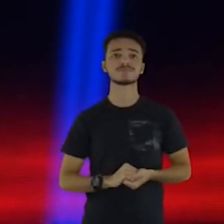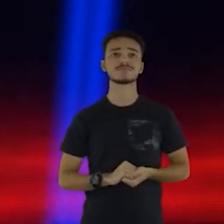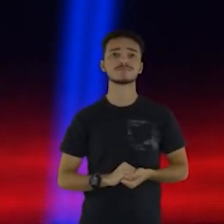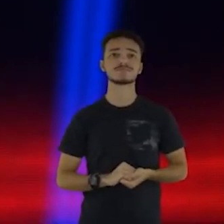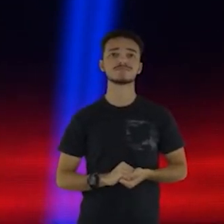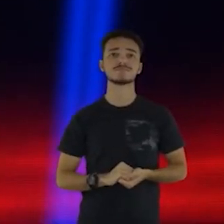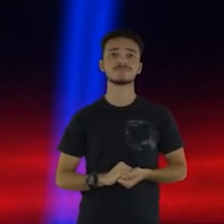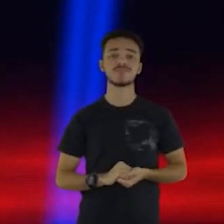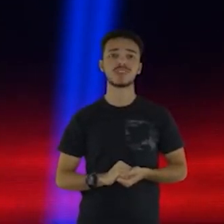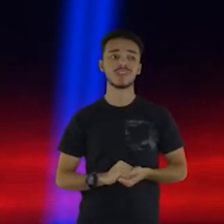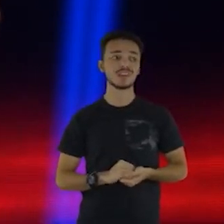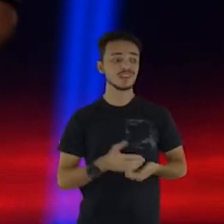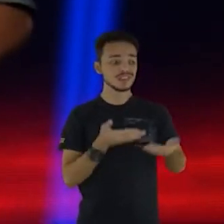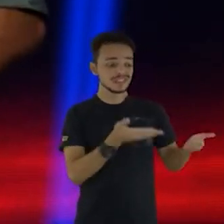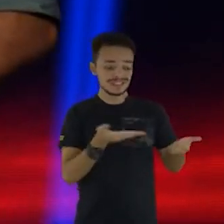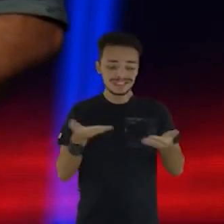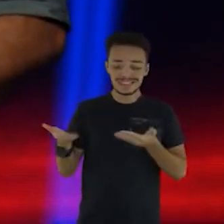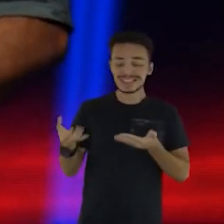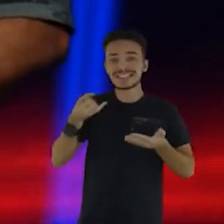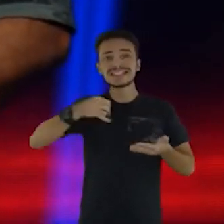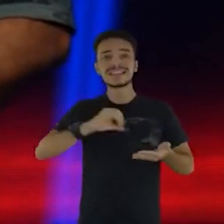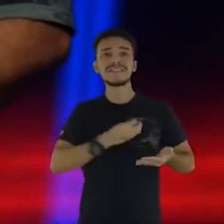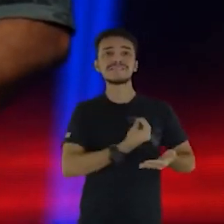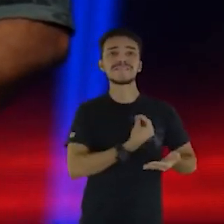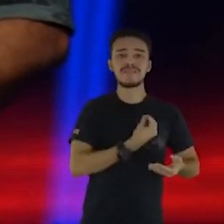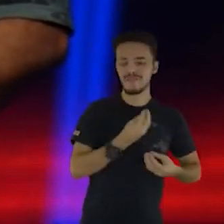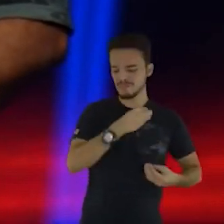Assim você não vai crescer.